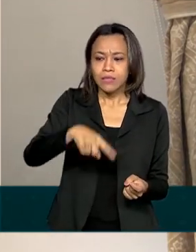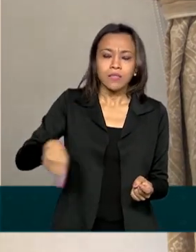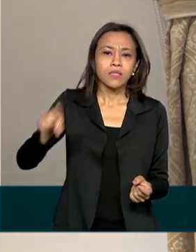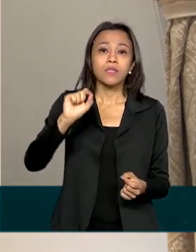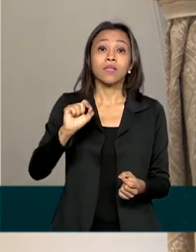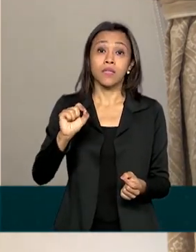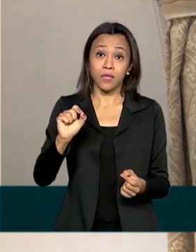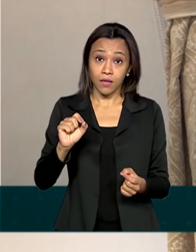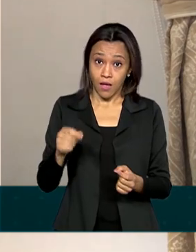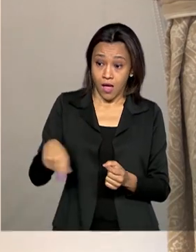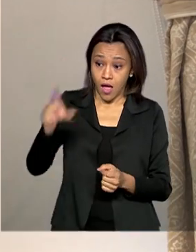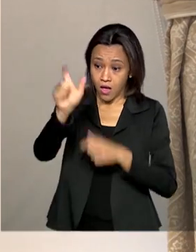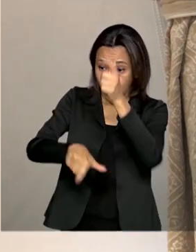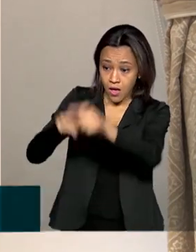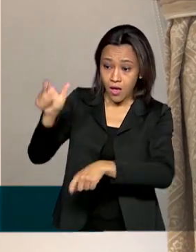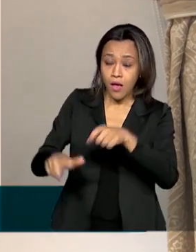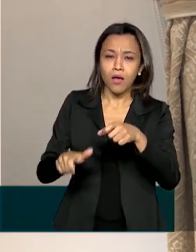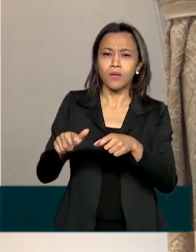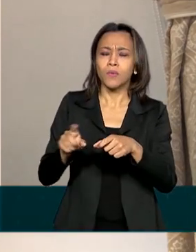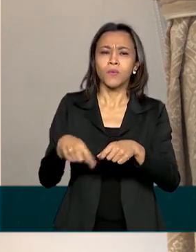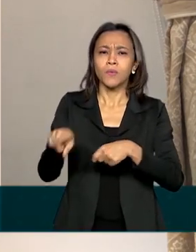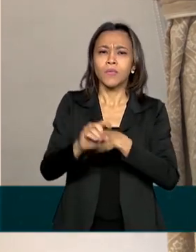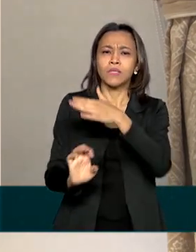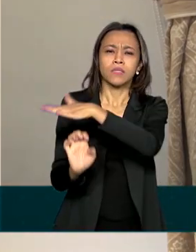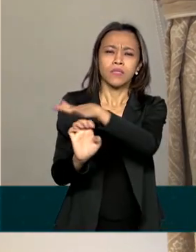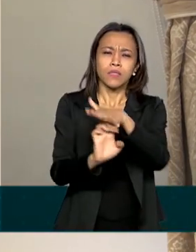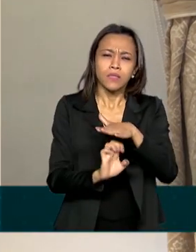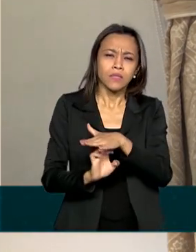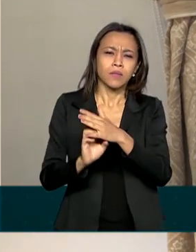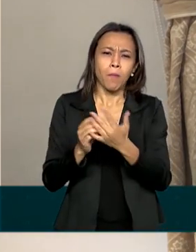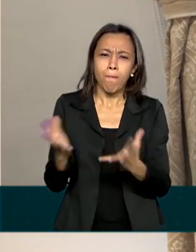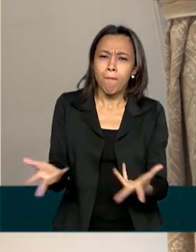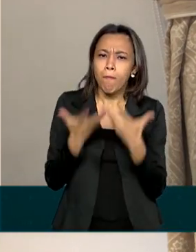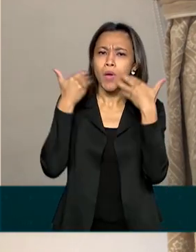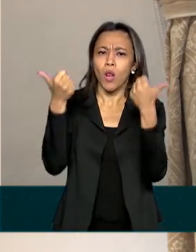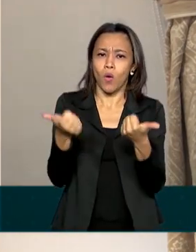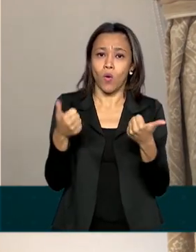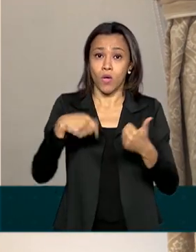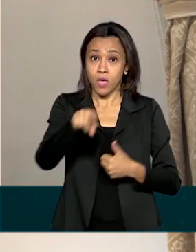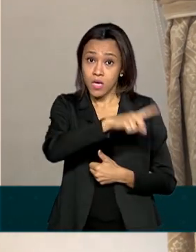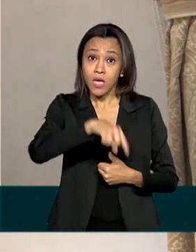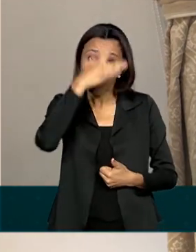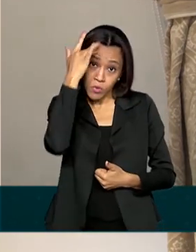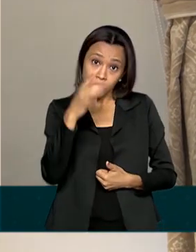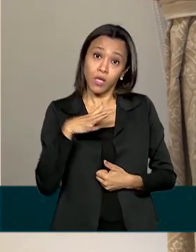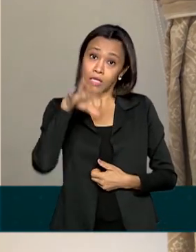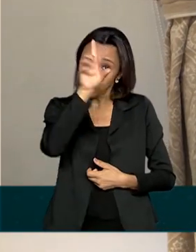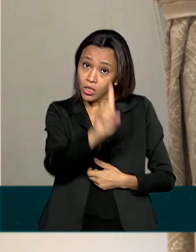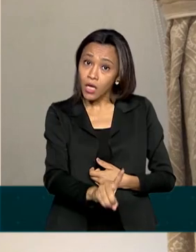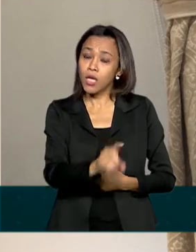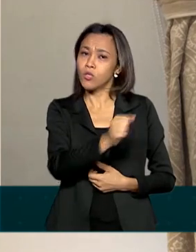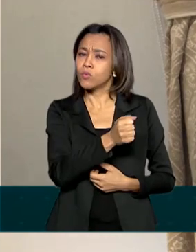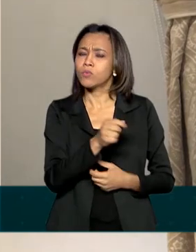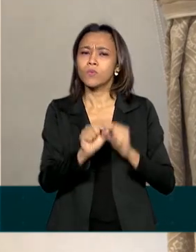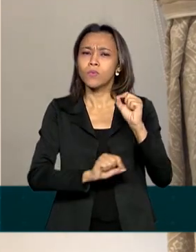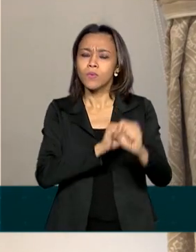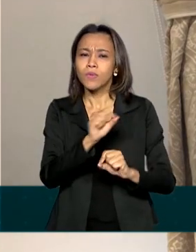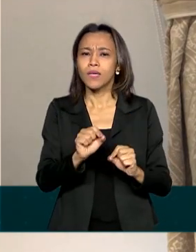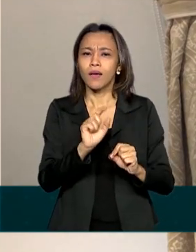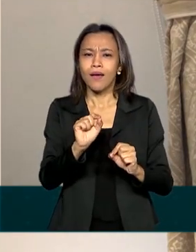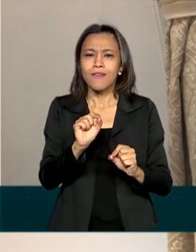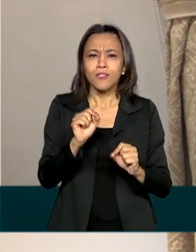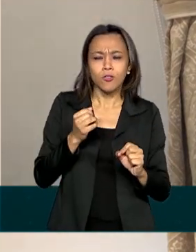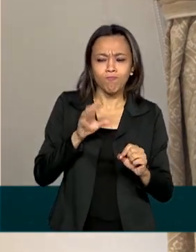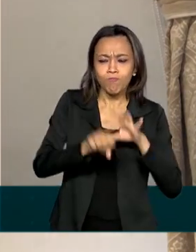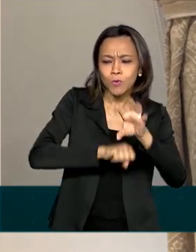procuram cada vez mais melhorar a qualidade da informação e que o consumidor entende que ele tem direitos e busca a concretização